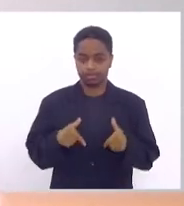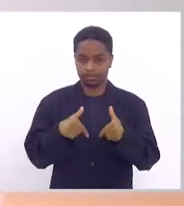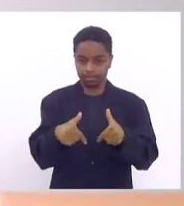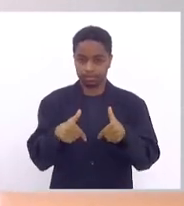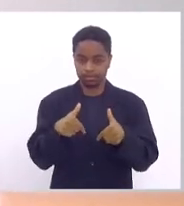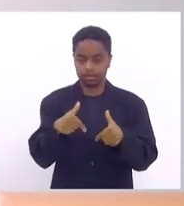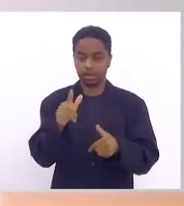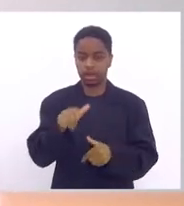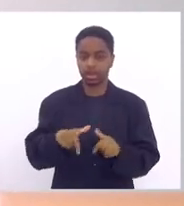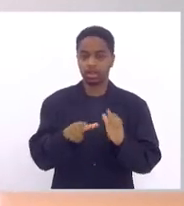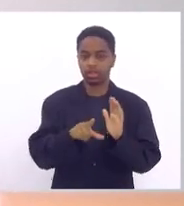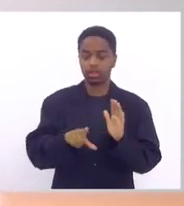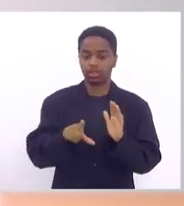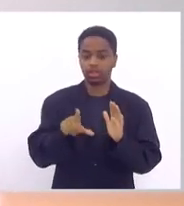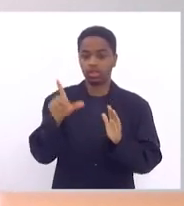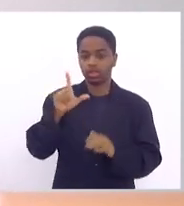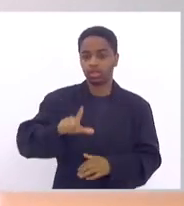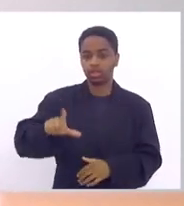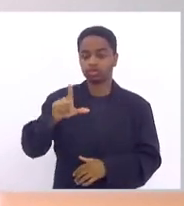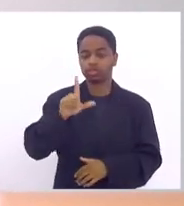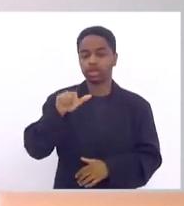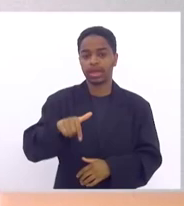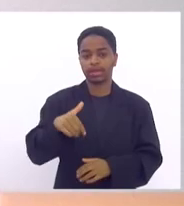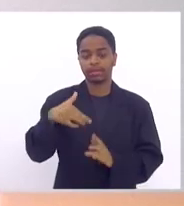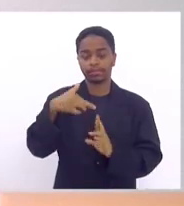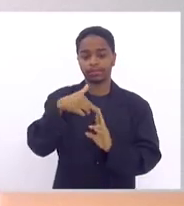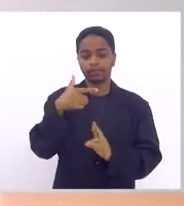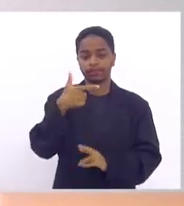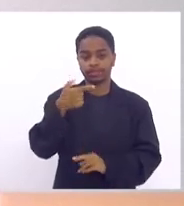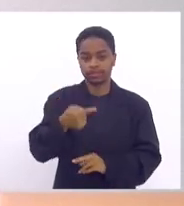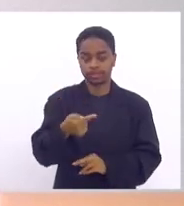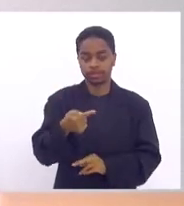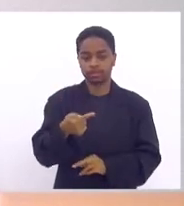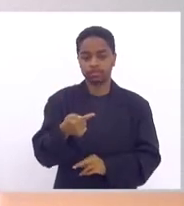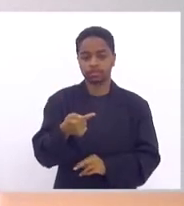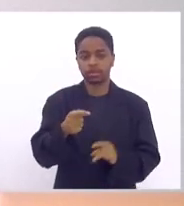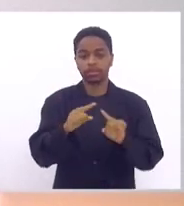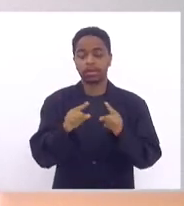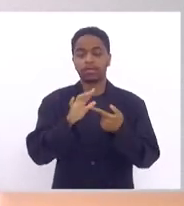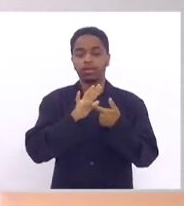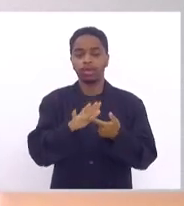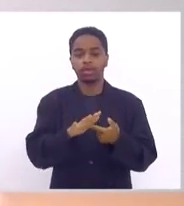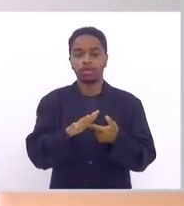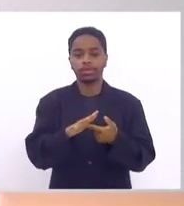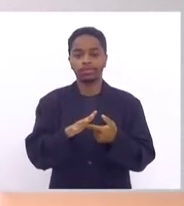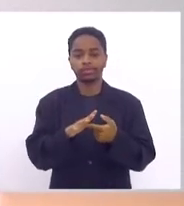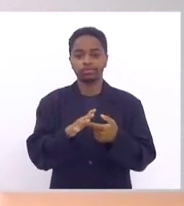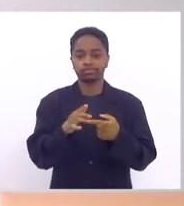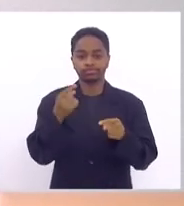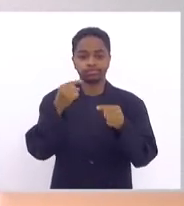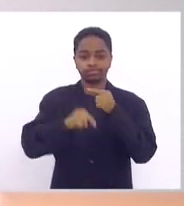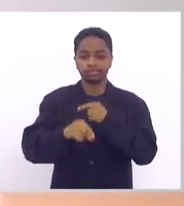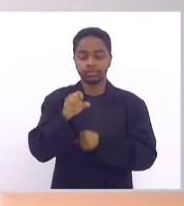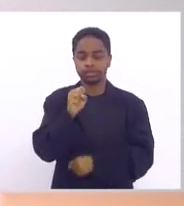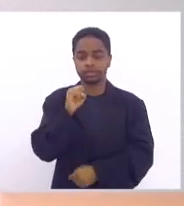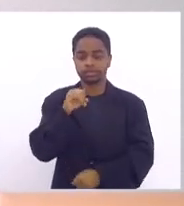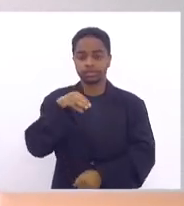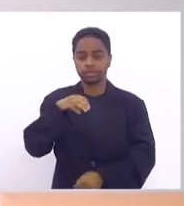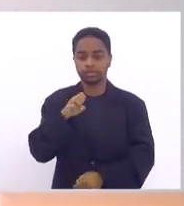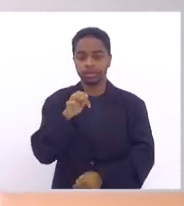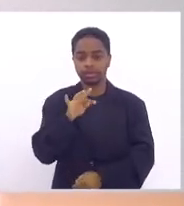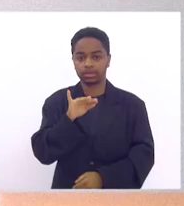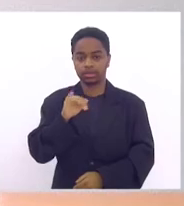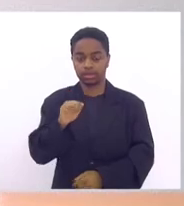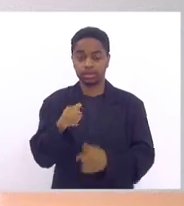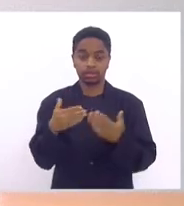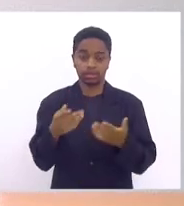era o 27 parágrafo primeiro para se dizer que não cabe simetria bom primeiro lugar não se